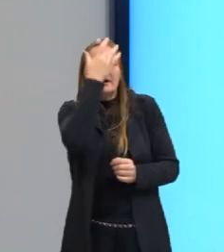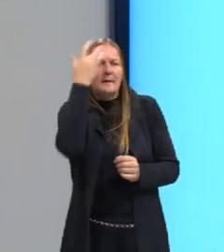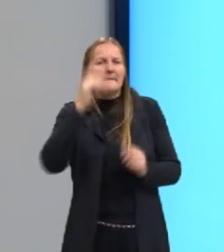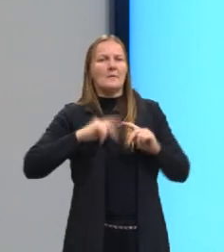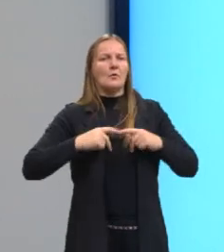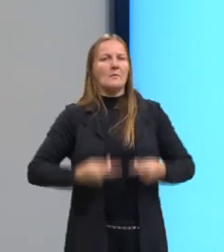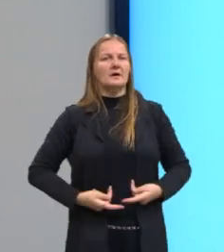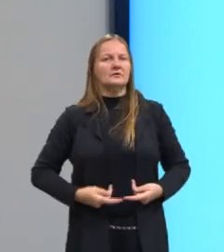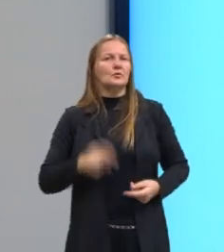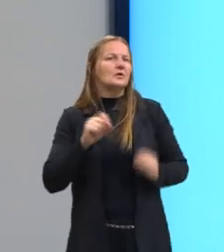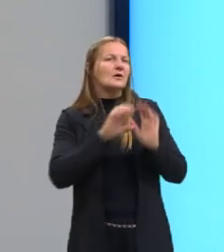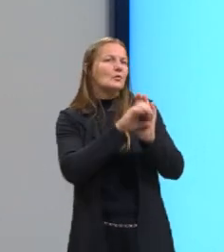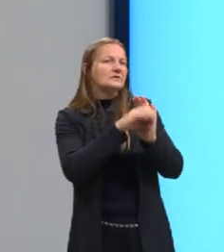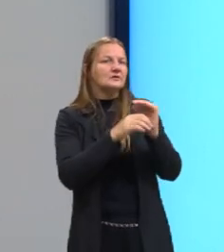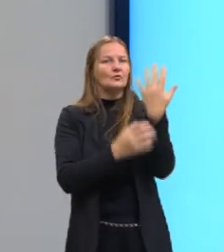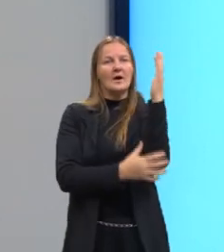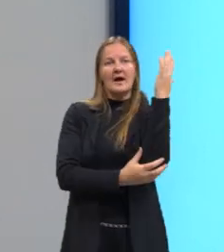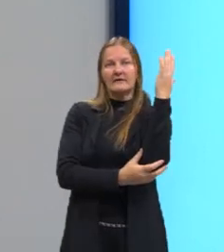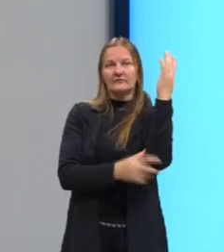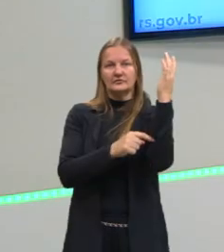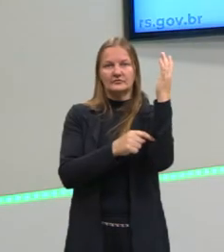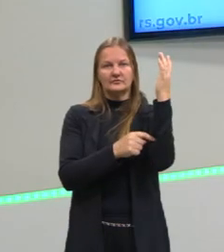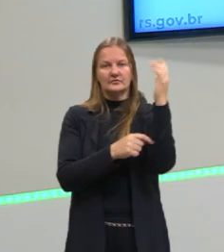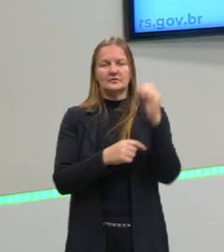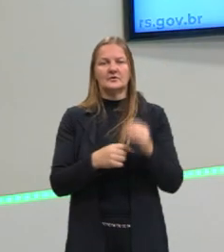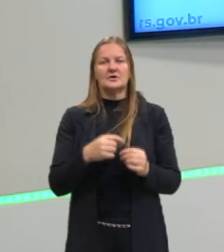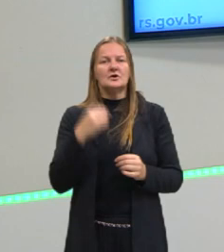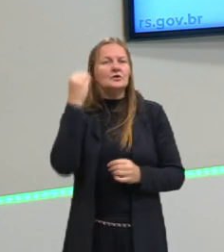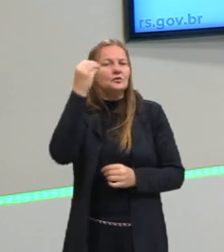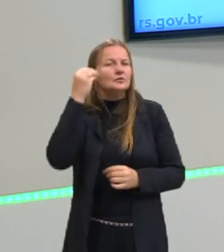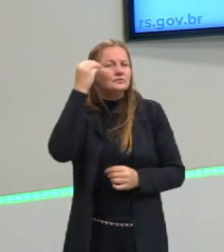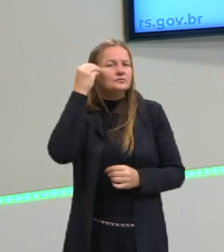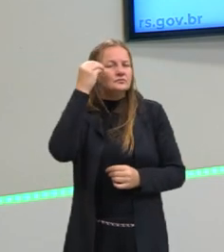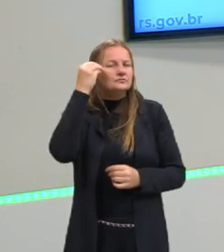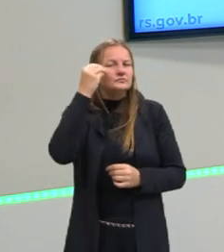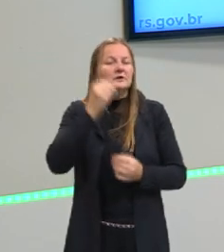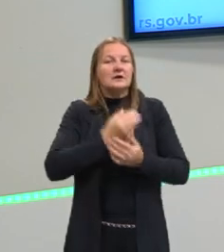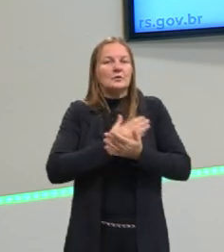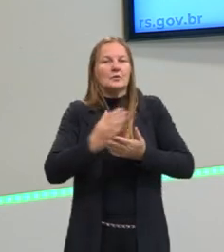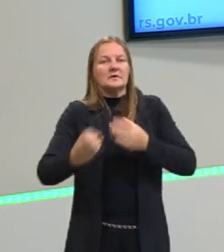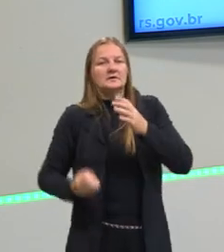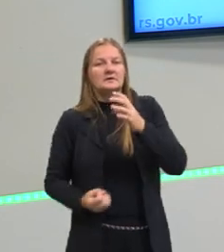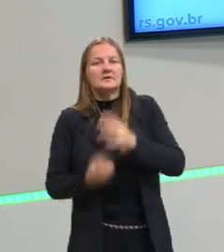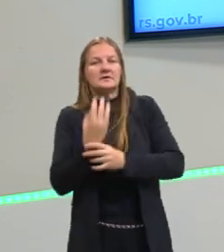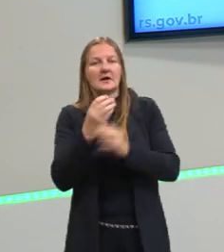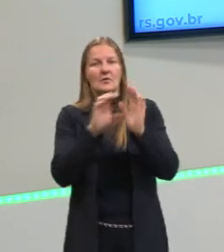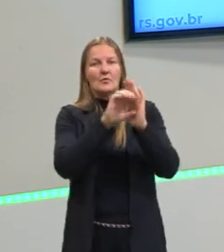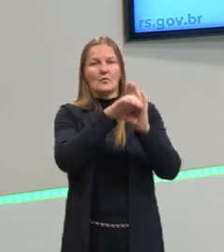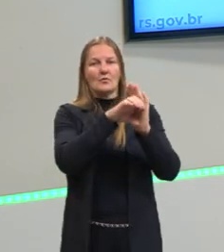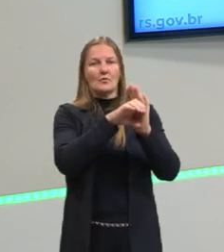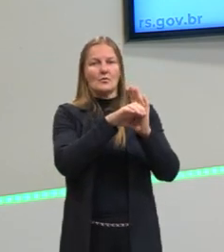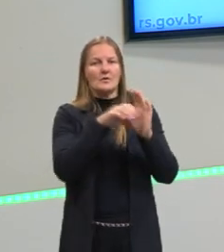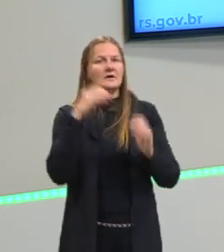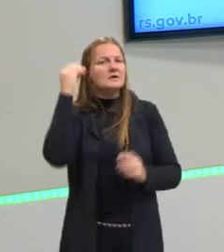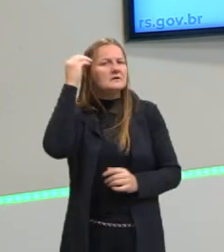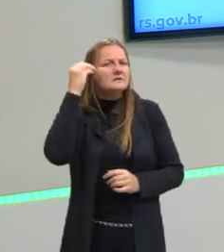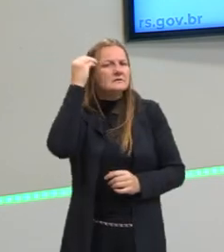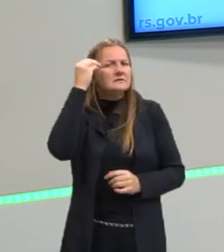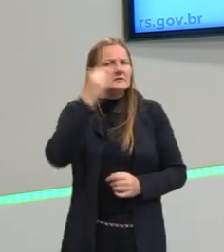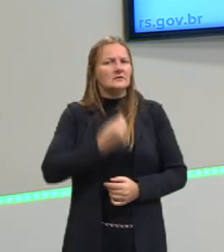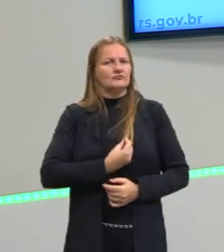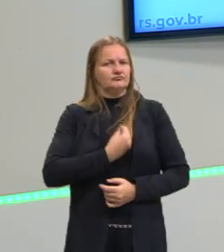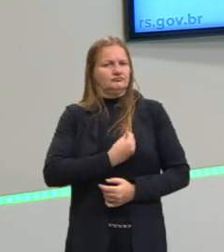é o conceito de uma árvore é a partir das nossas experiências Então a partir da experiência da da